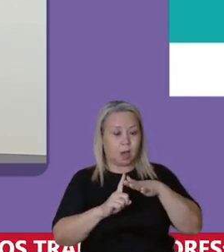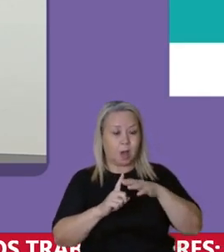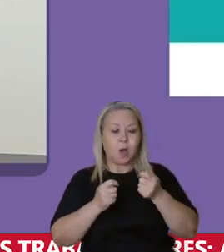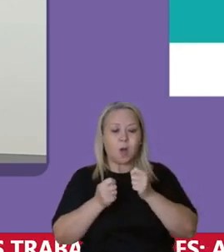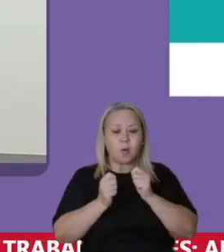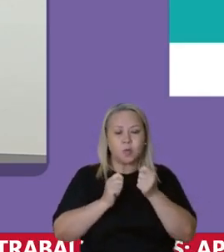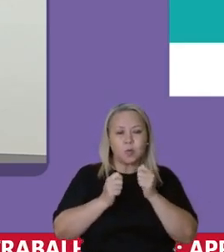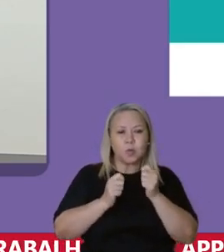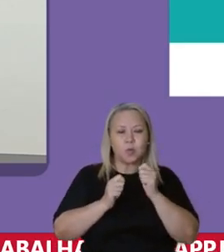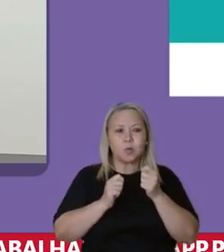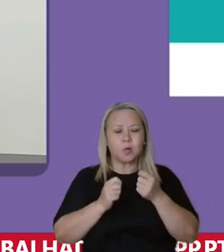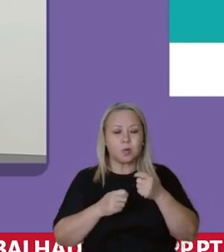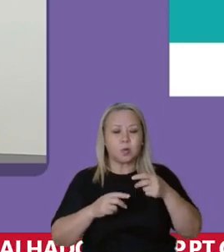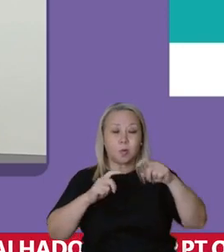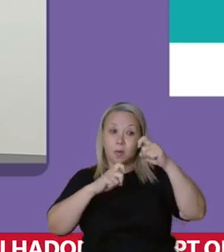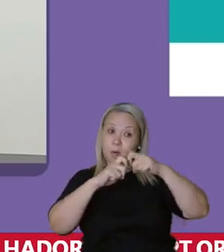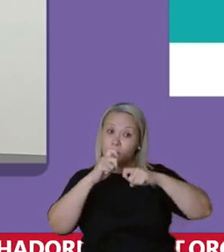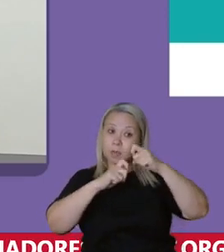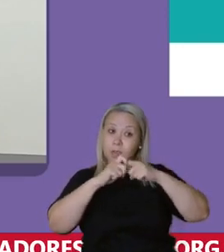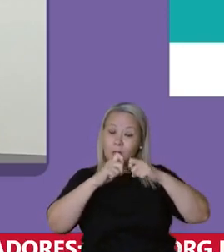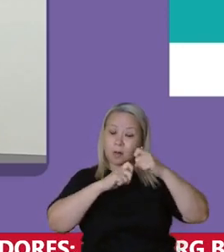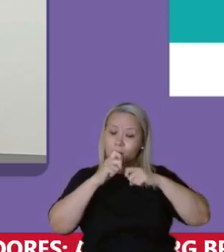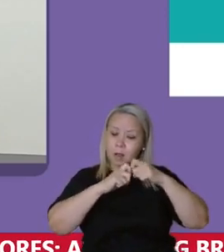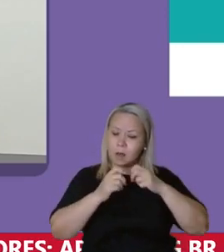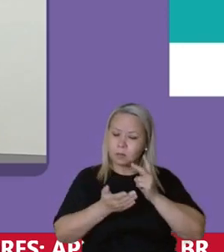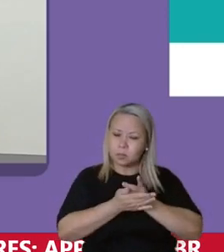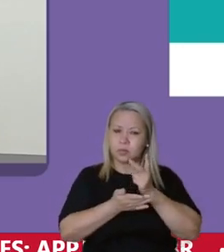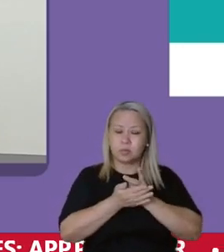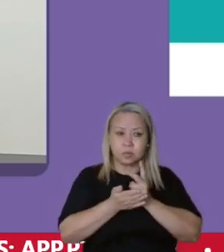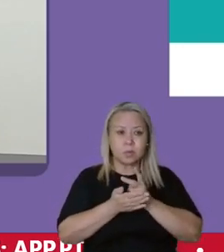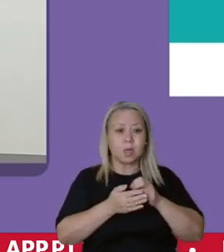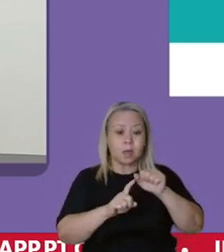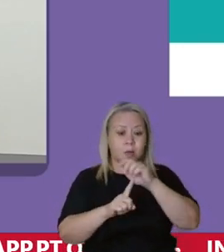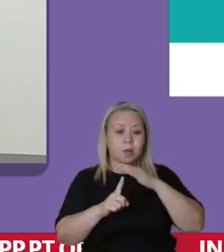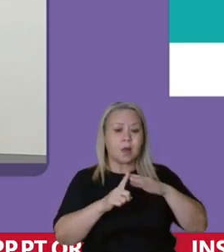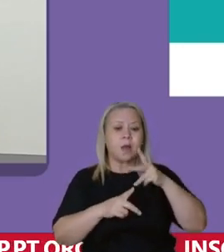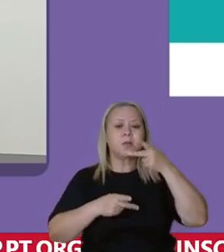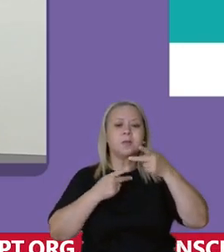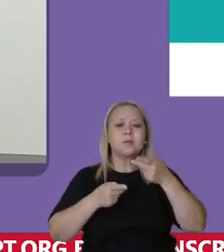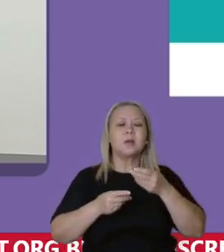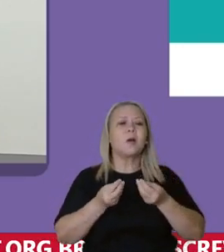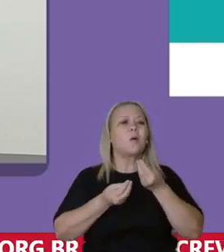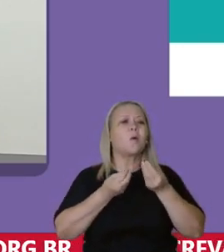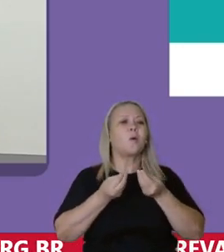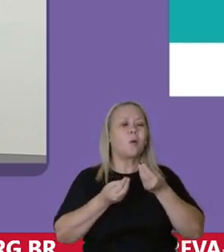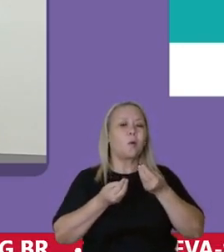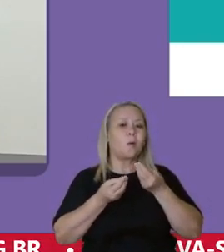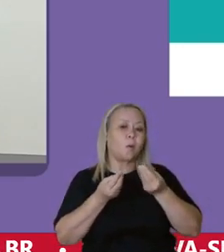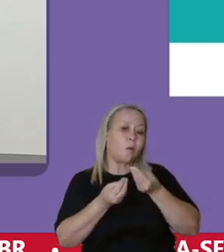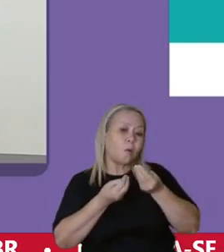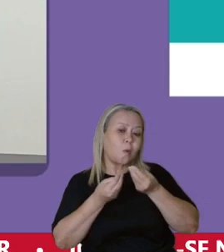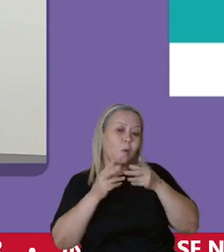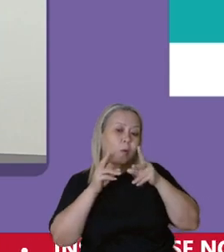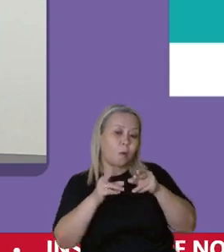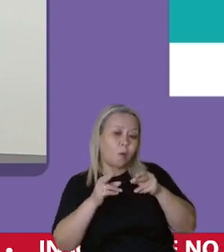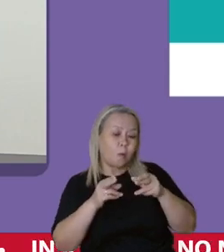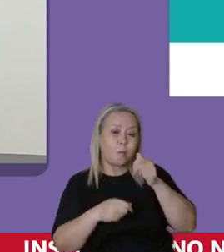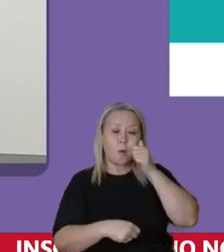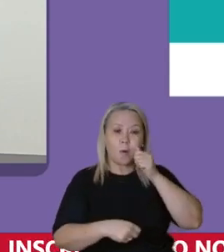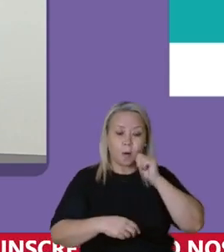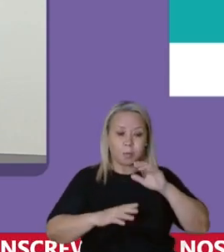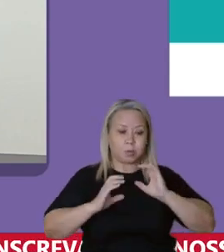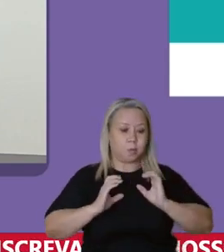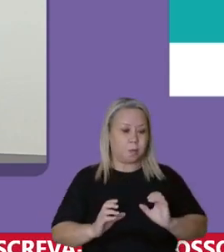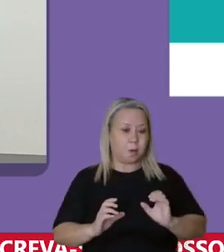controle sobre a nossa sexualidade. O tempo todo a sociedade está dizendo como a mulher tem que se comportar para que ela não